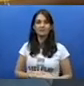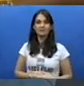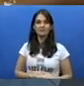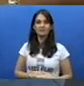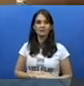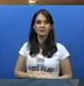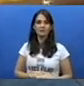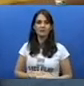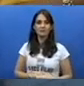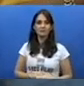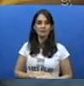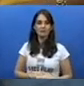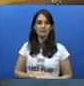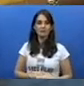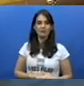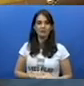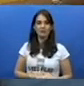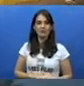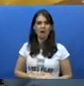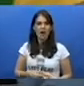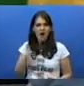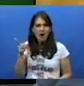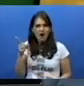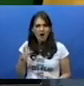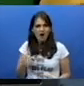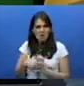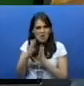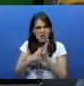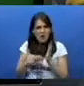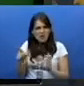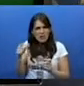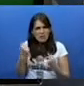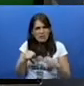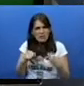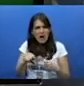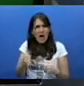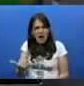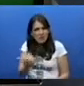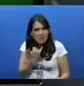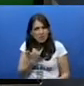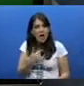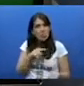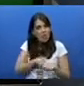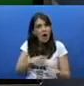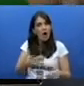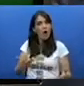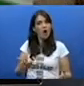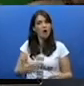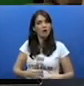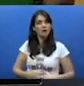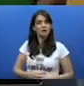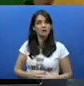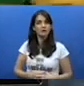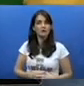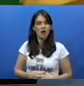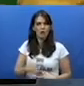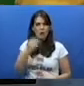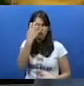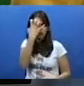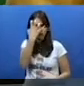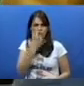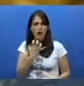Travessão. Fala dela. O senhor deveria ter nos avisado na hora. Ela ficou